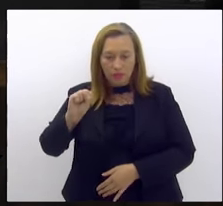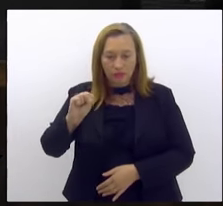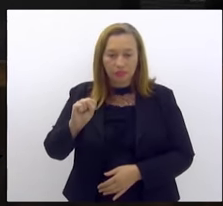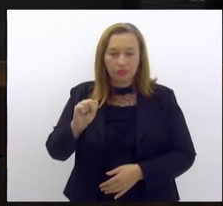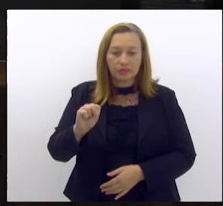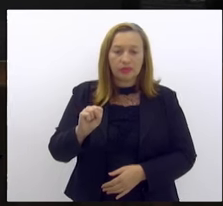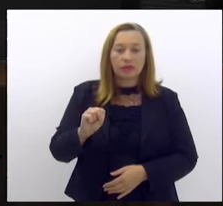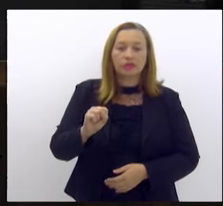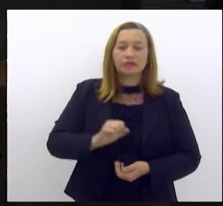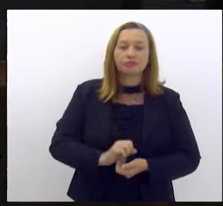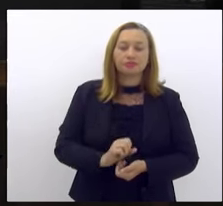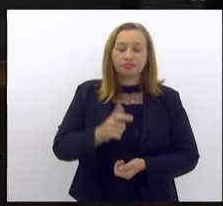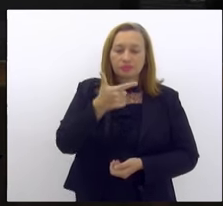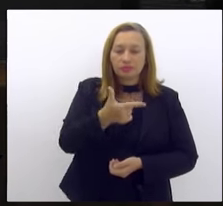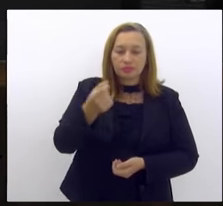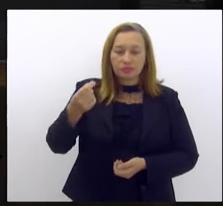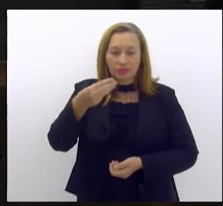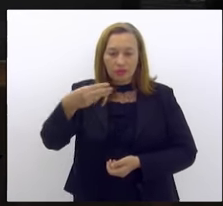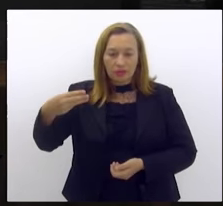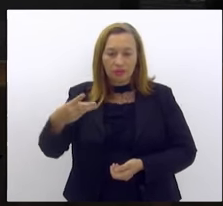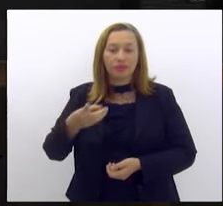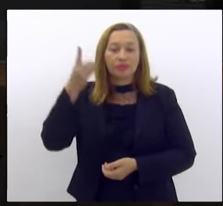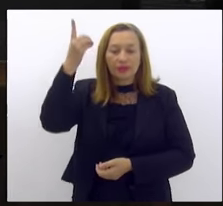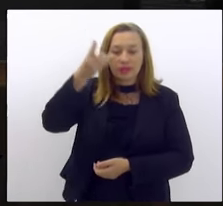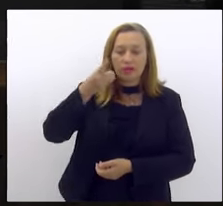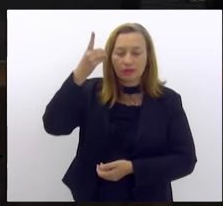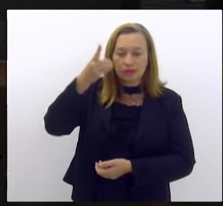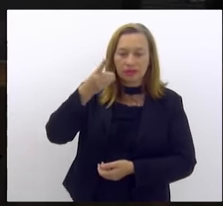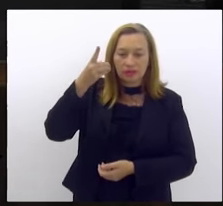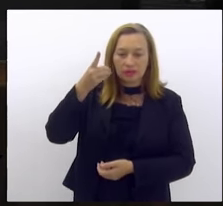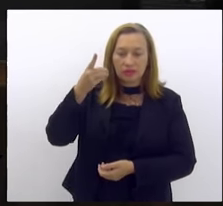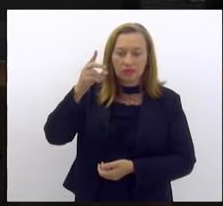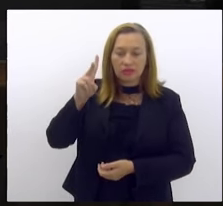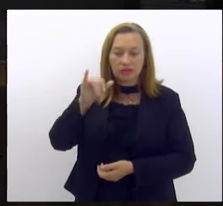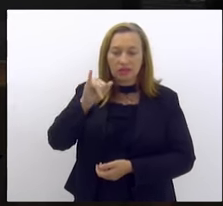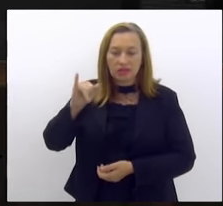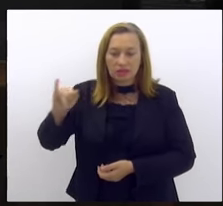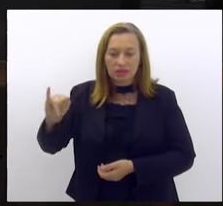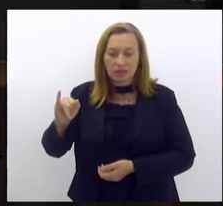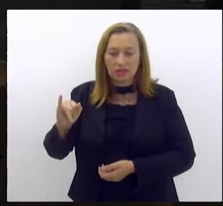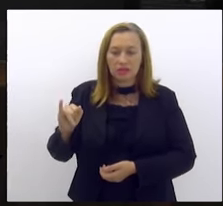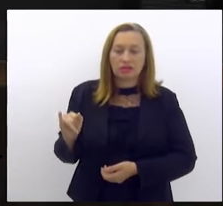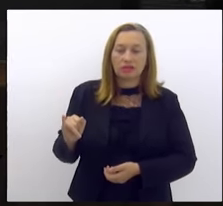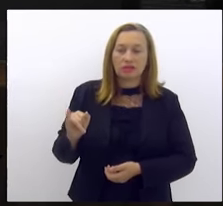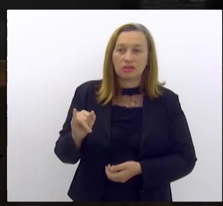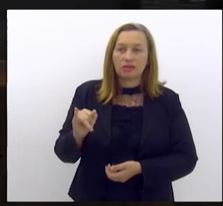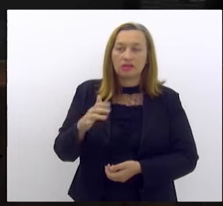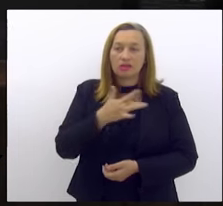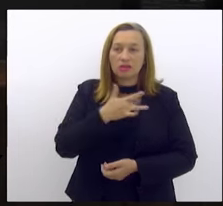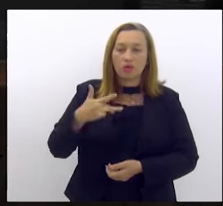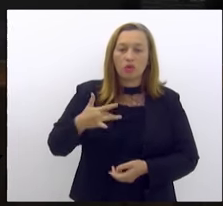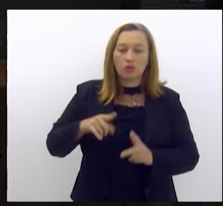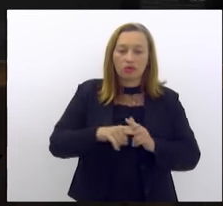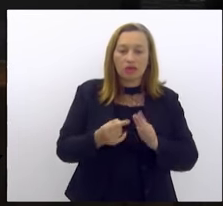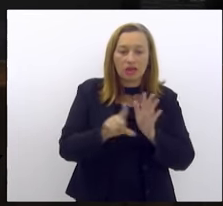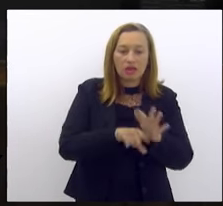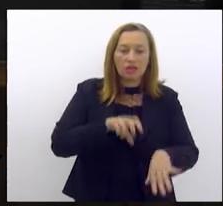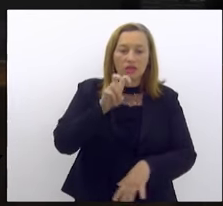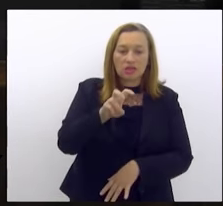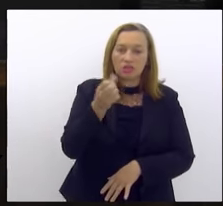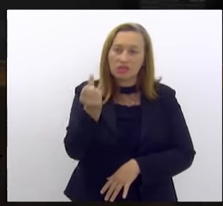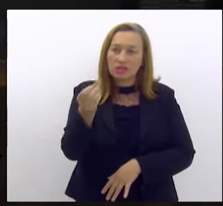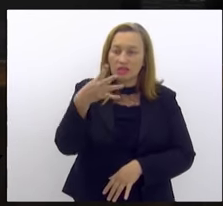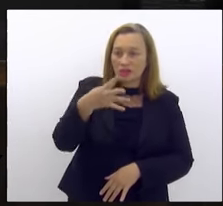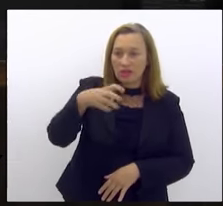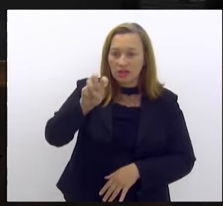1028 de 2023, de autoria do deputado Valdeci da Saúde, que altera a Lei nº